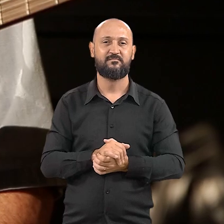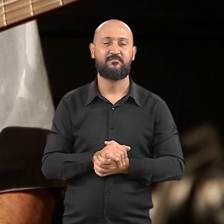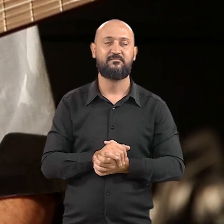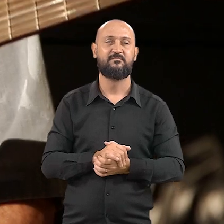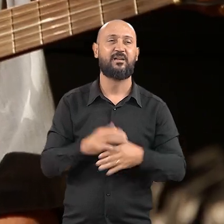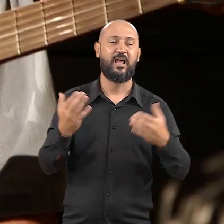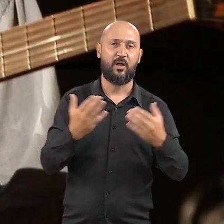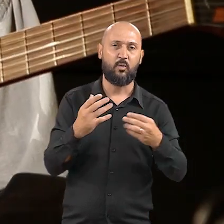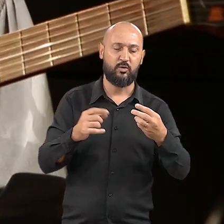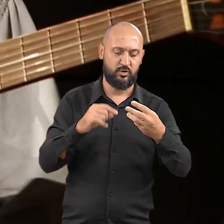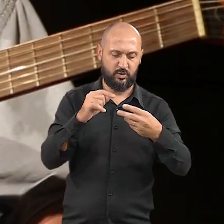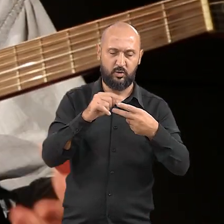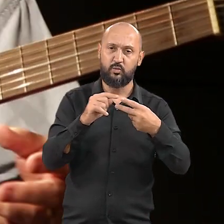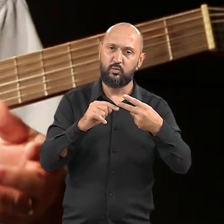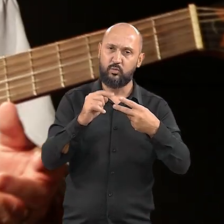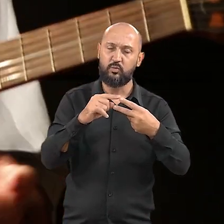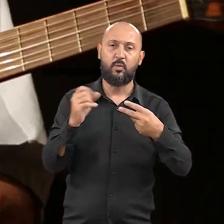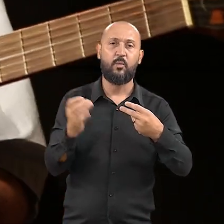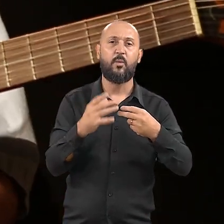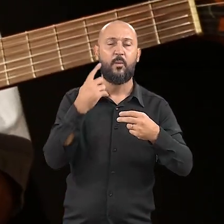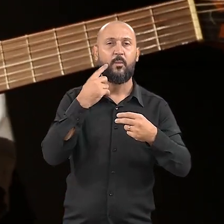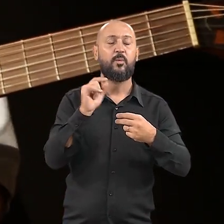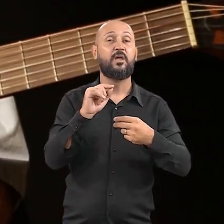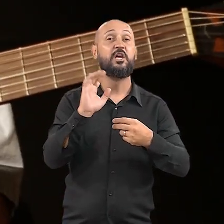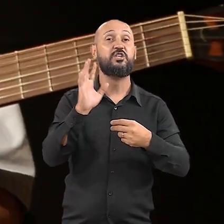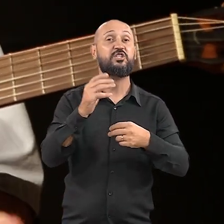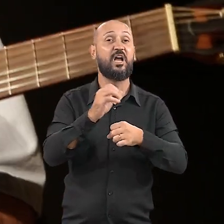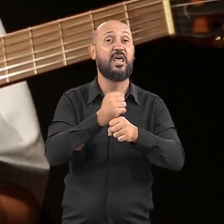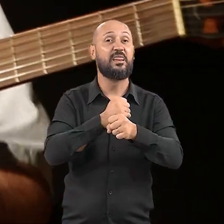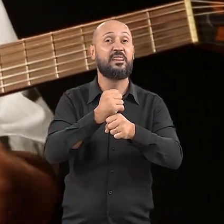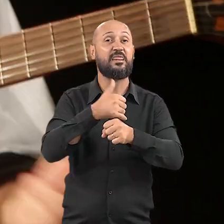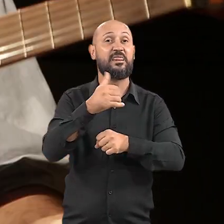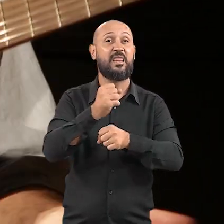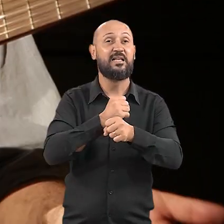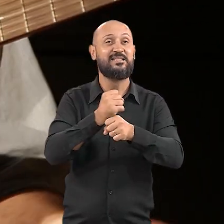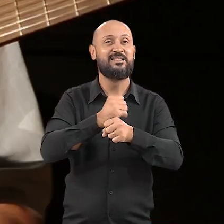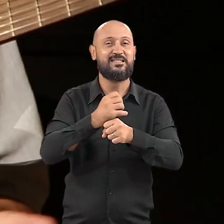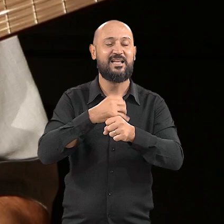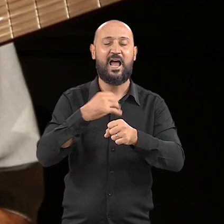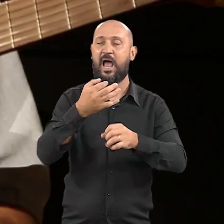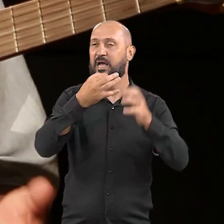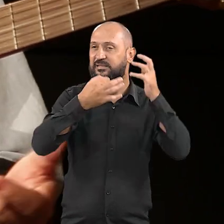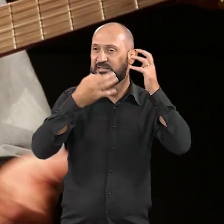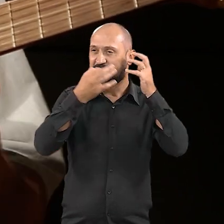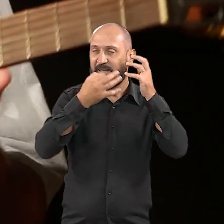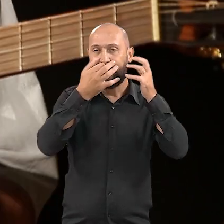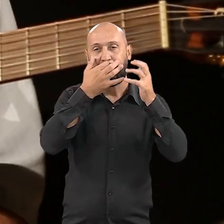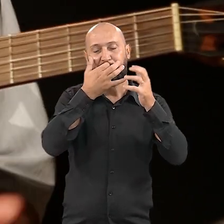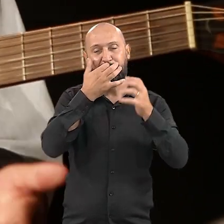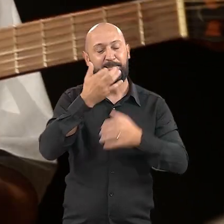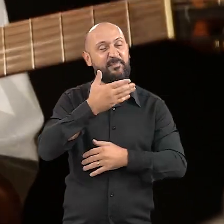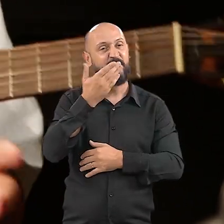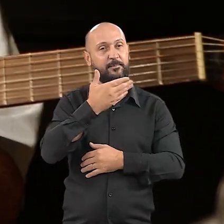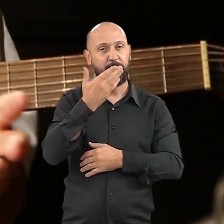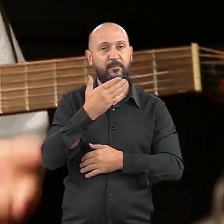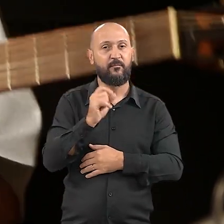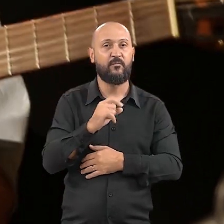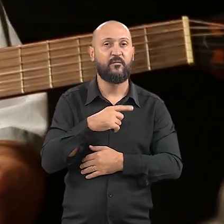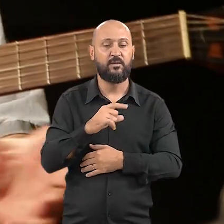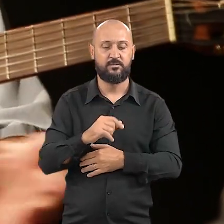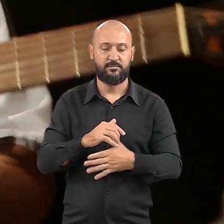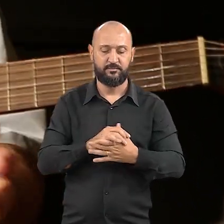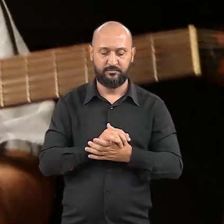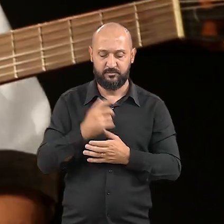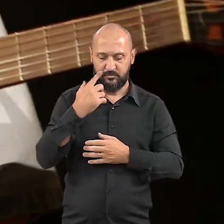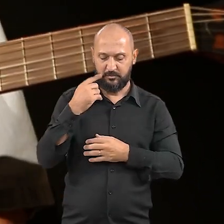e agora já tem duas, até nove, porque o programa vai fazer 10 anos já. Adorei fazer rádio, lógico, rádio é mais fácil que televisão, né? Você